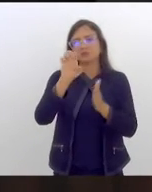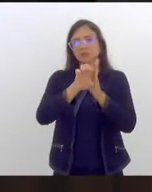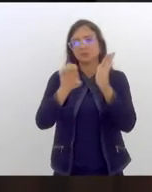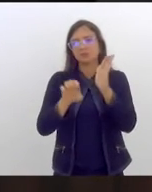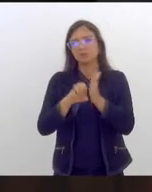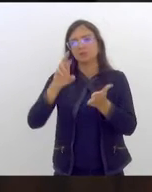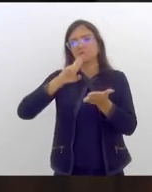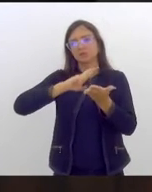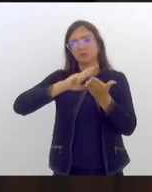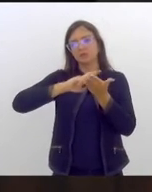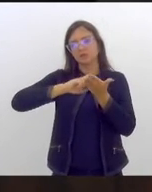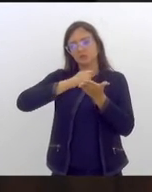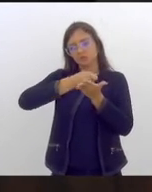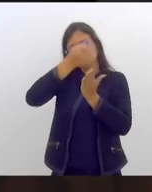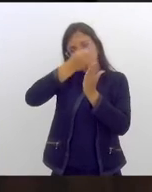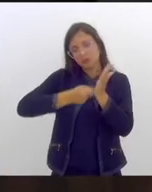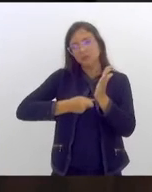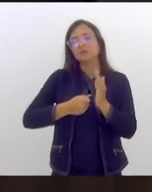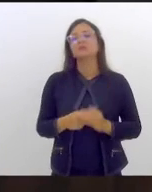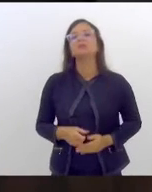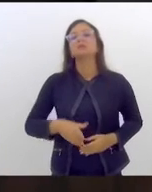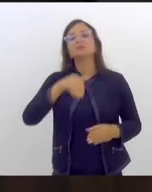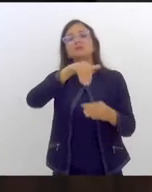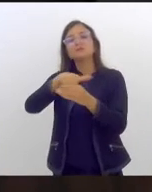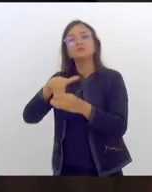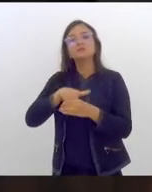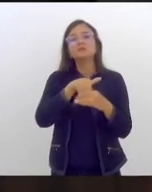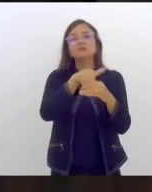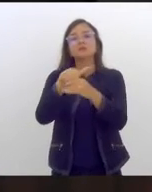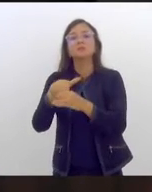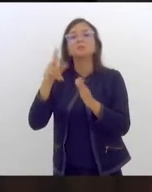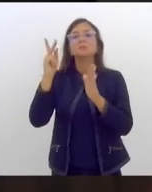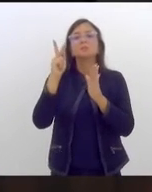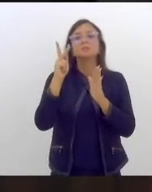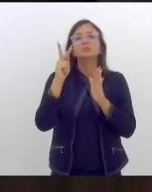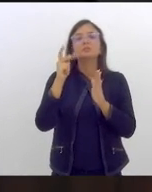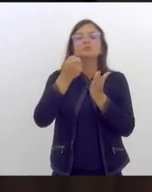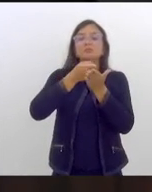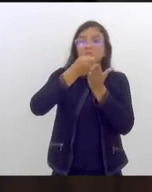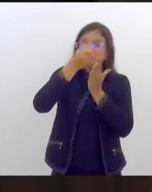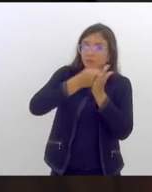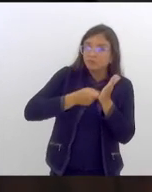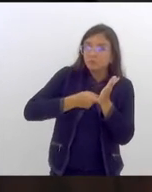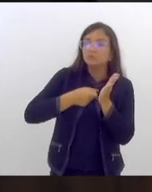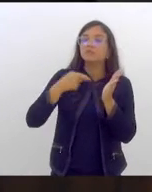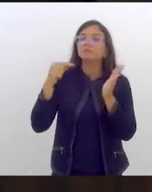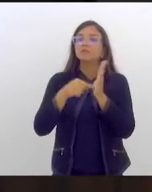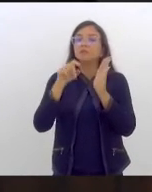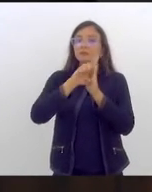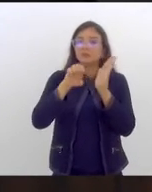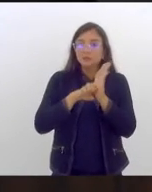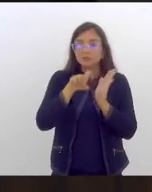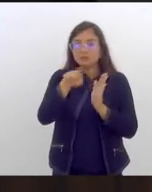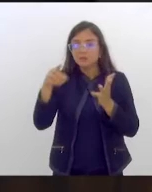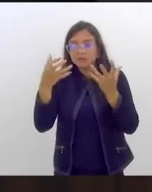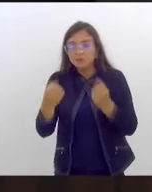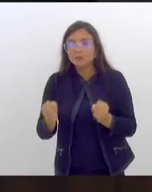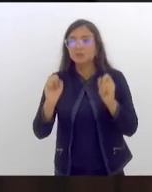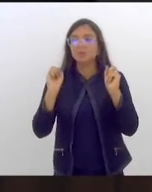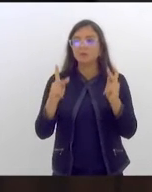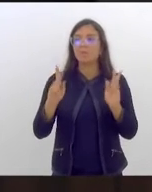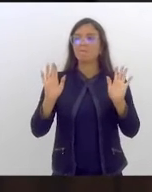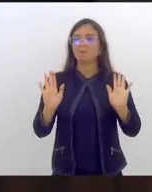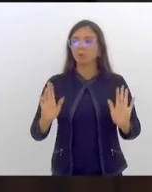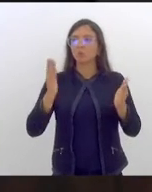redação em votação o projeto a redação de vencidas que a própria Vanessa Como estão